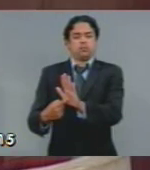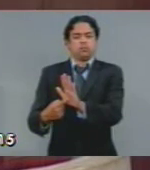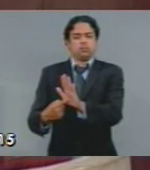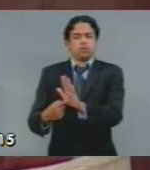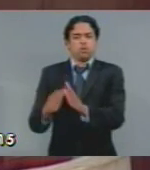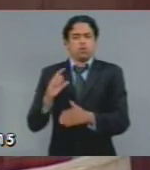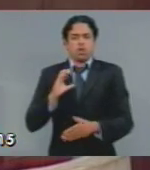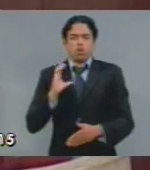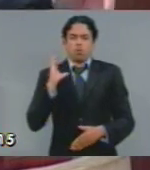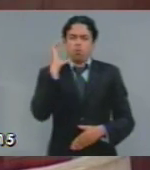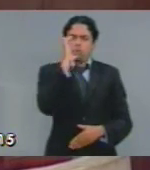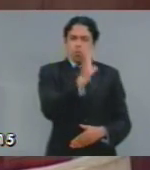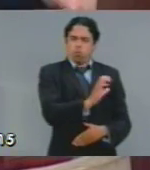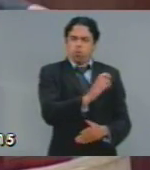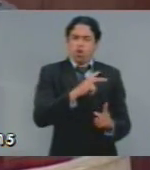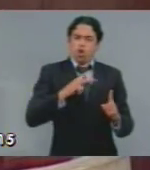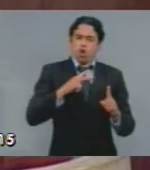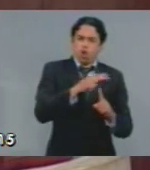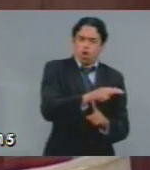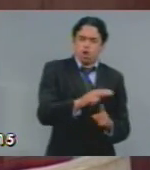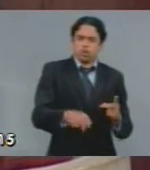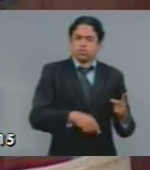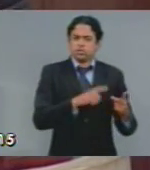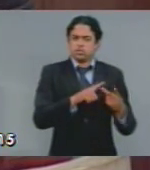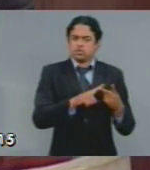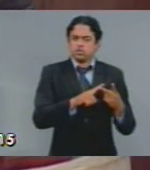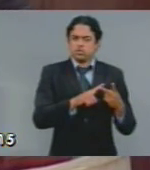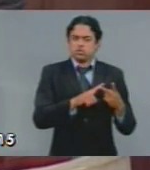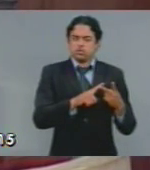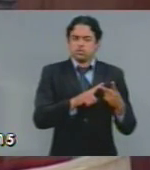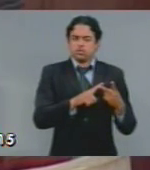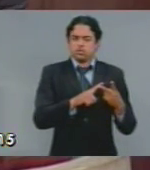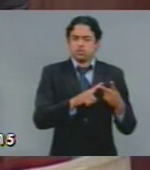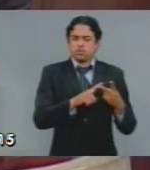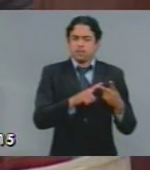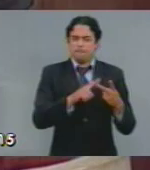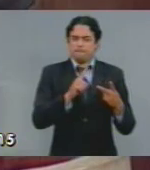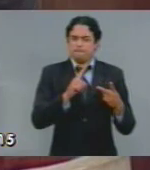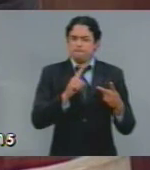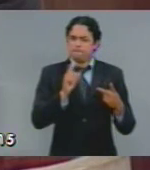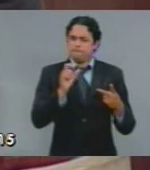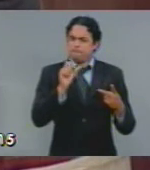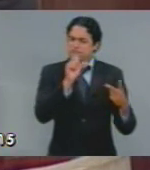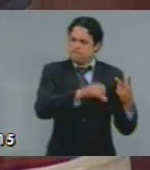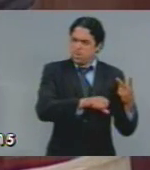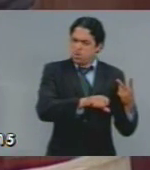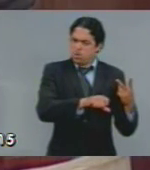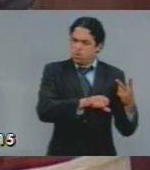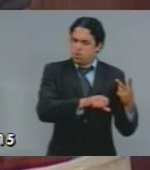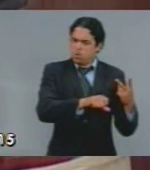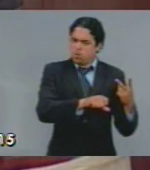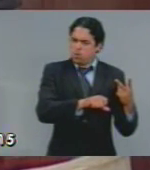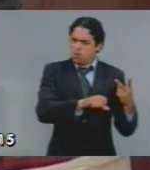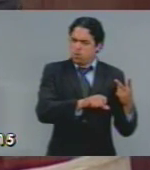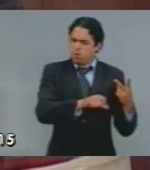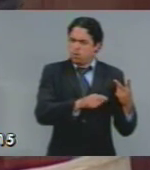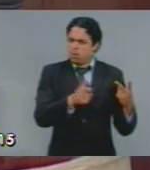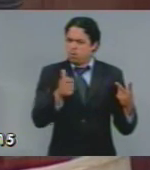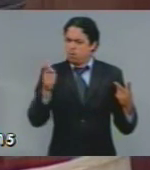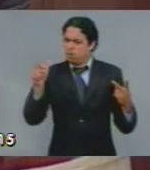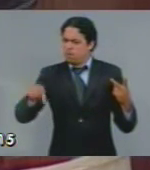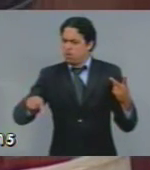corte de recursos, do que o debate em torno da própria improbidade administrativa. É